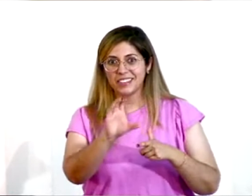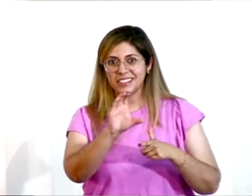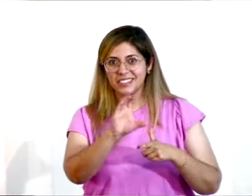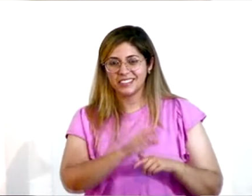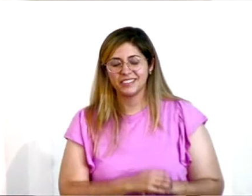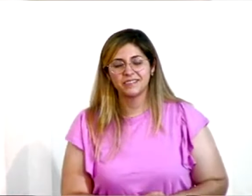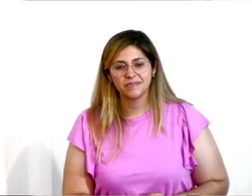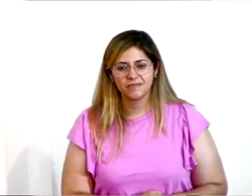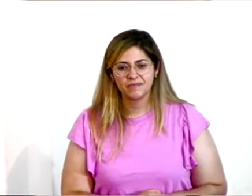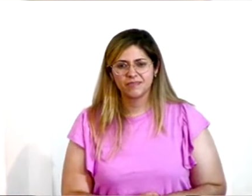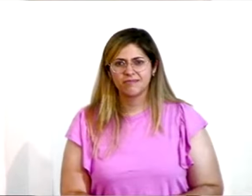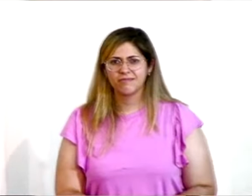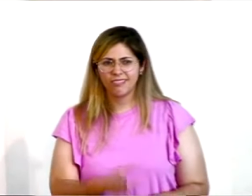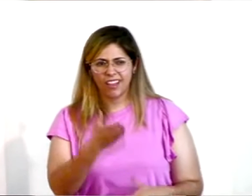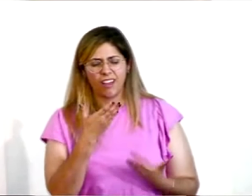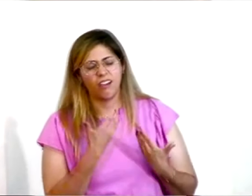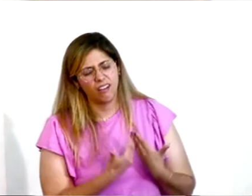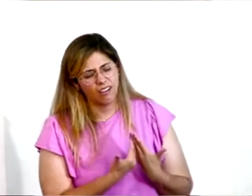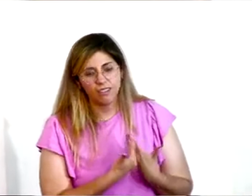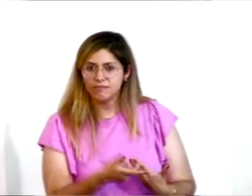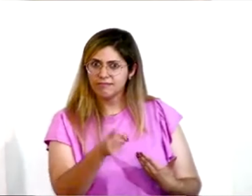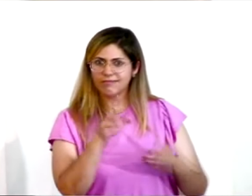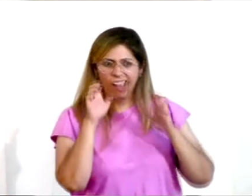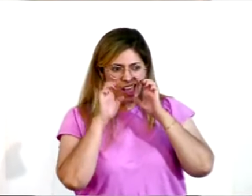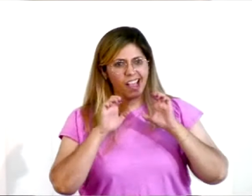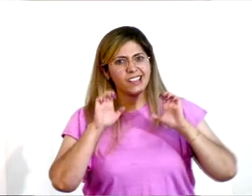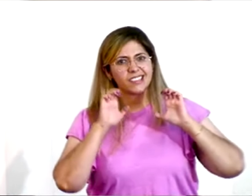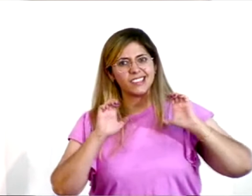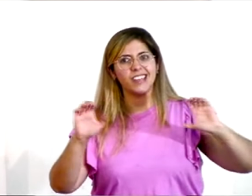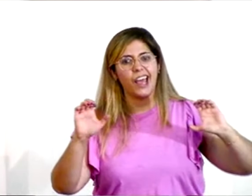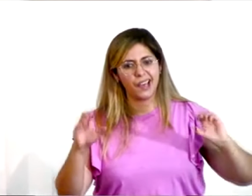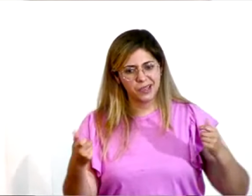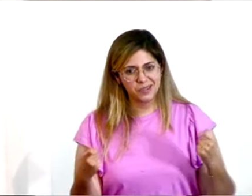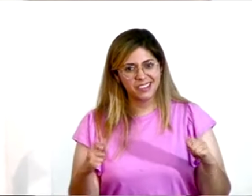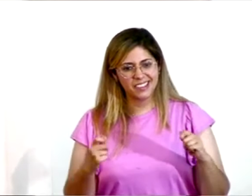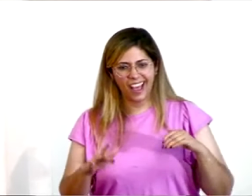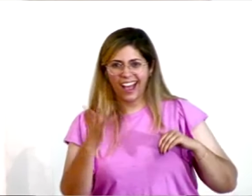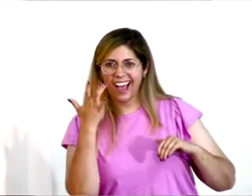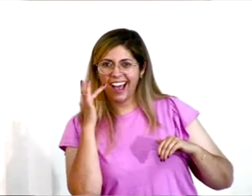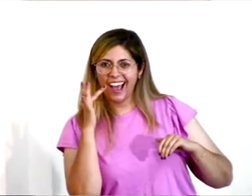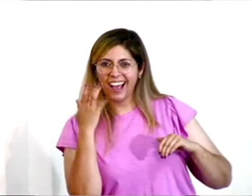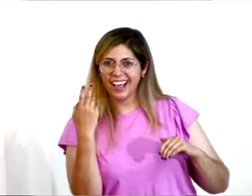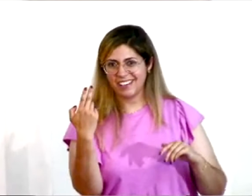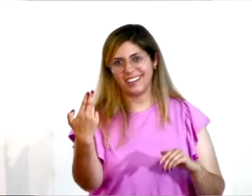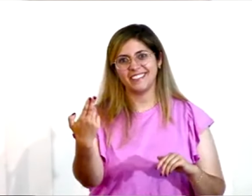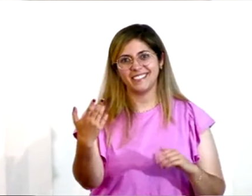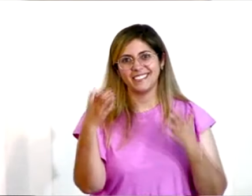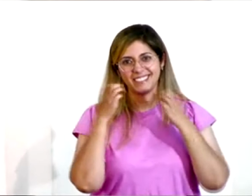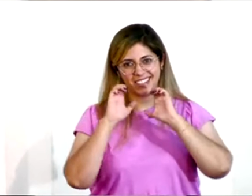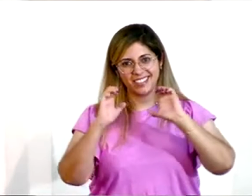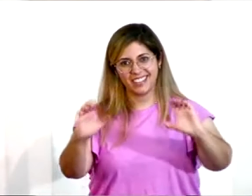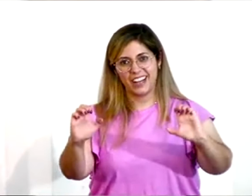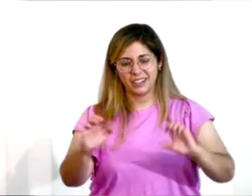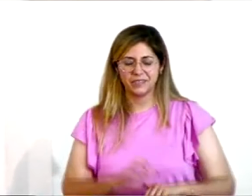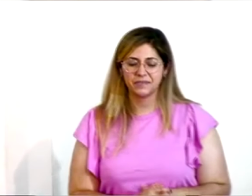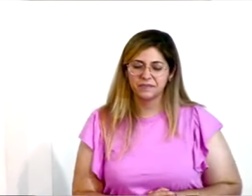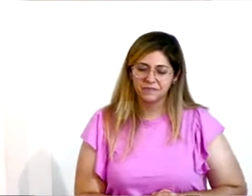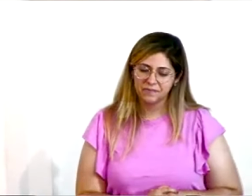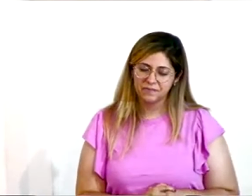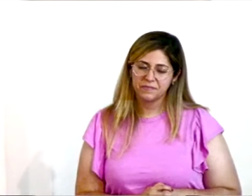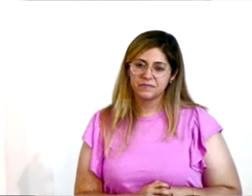Não desanimemos, porque o Evangelho é a preciosidade. Nós somos só simplesmente os vasos. Mas o Evangelho